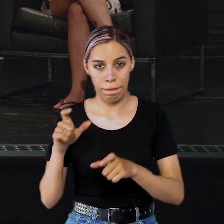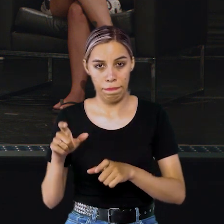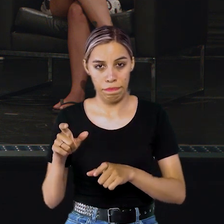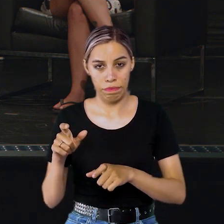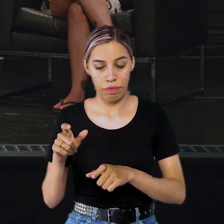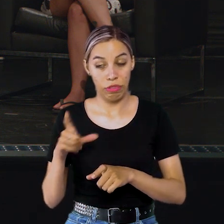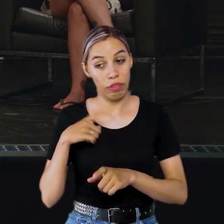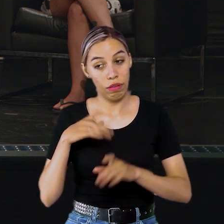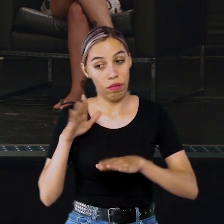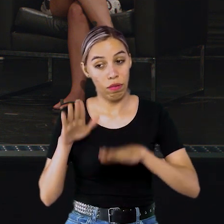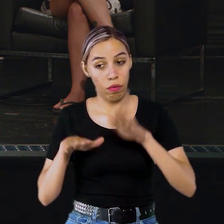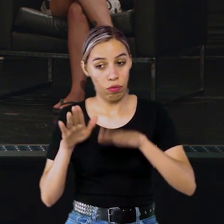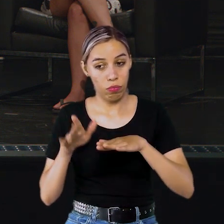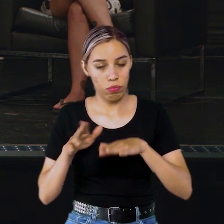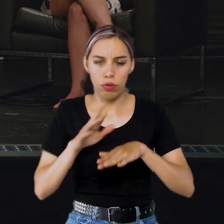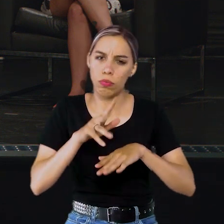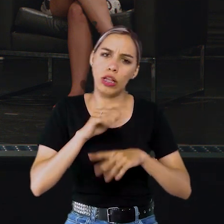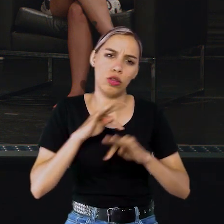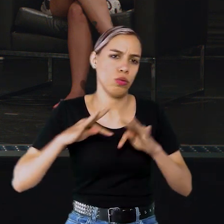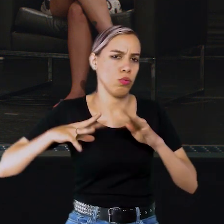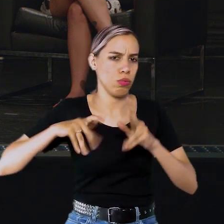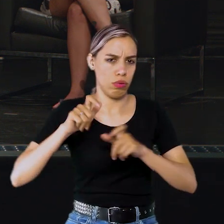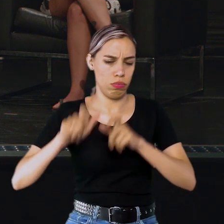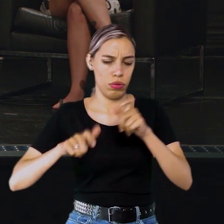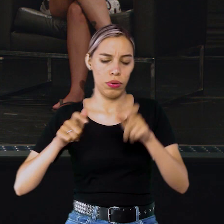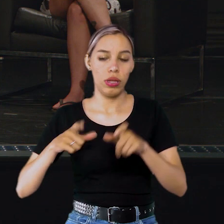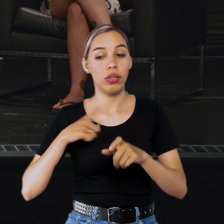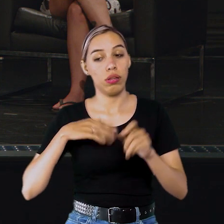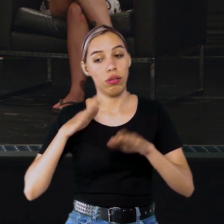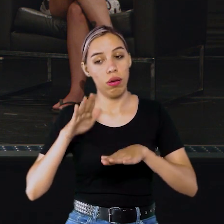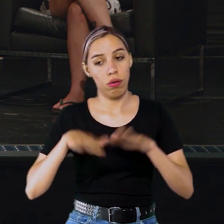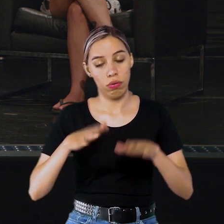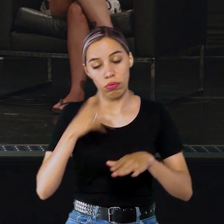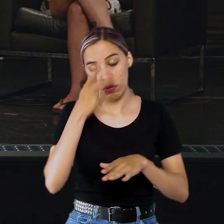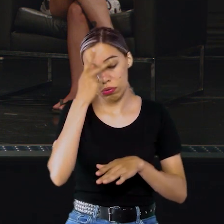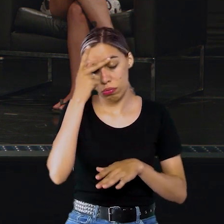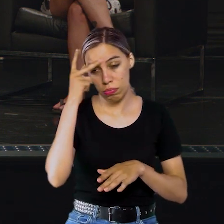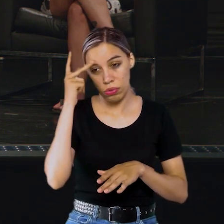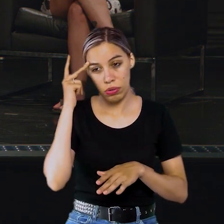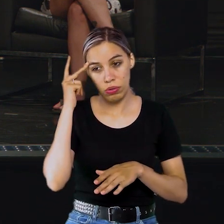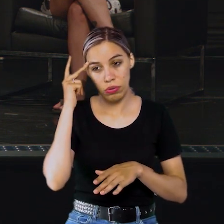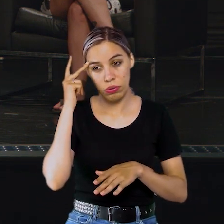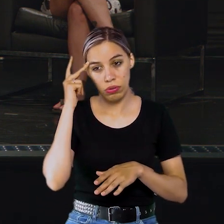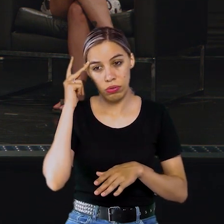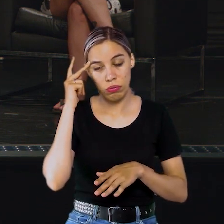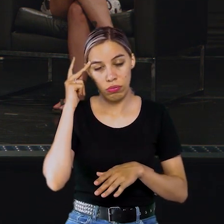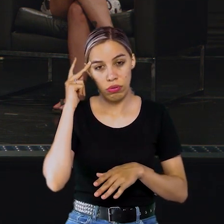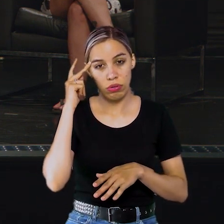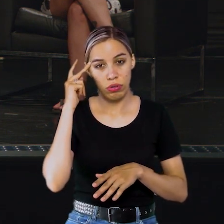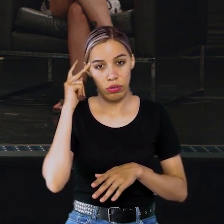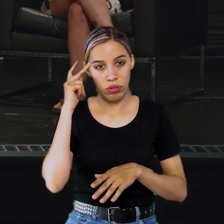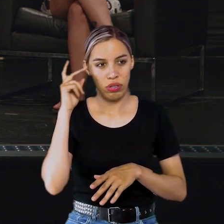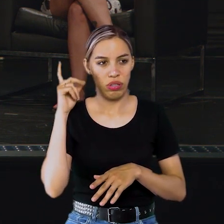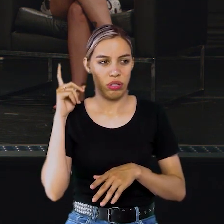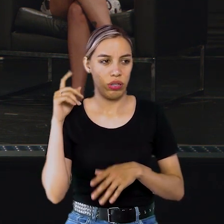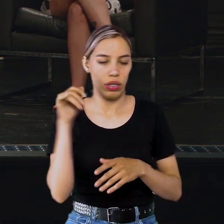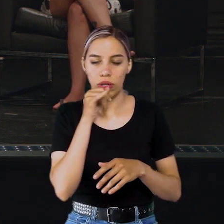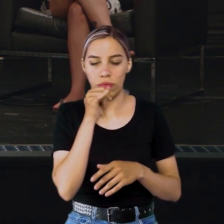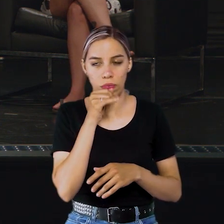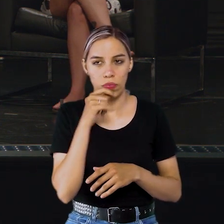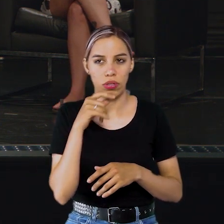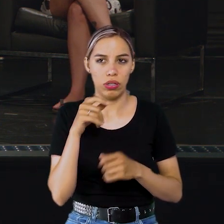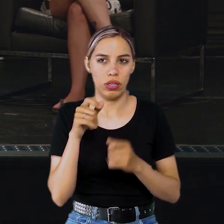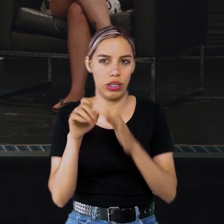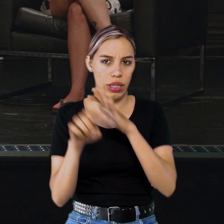não são todas, né? Por que estou falando isso? Porque tem algumas que são corporativismo, grandes empresas